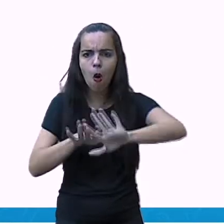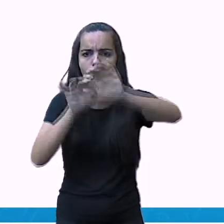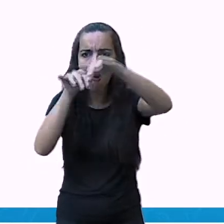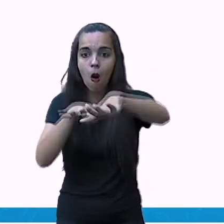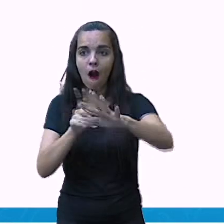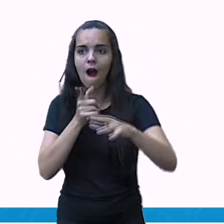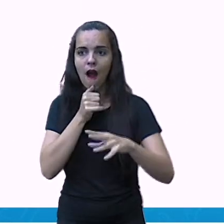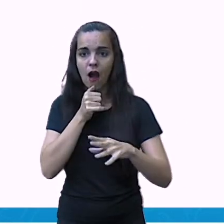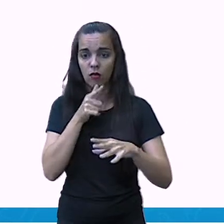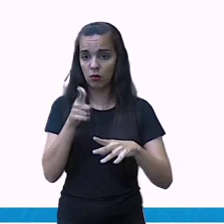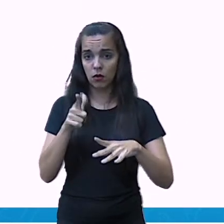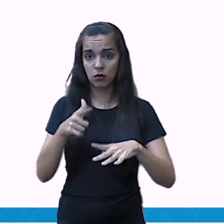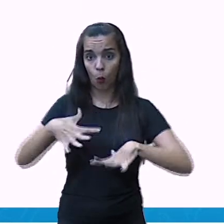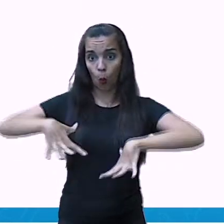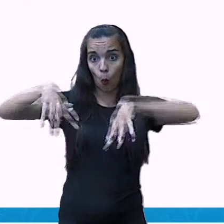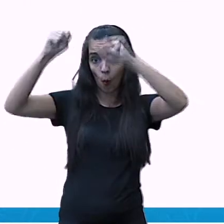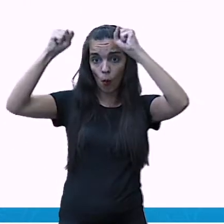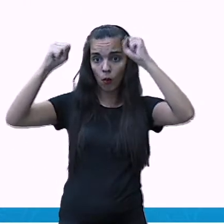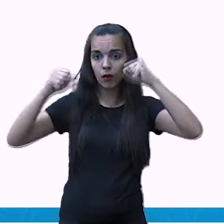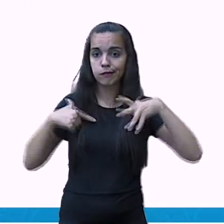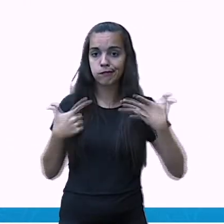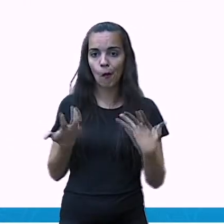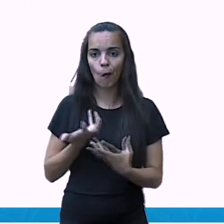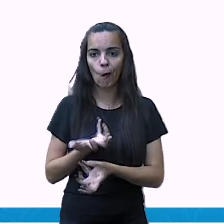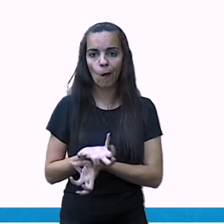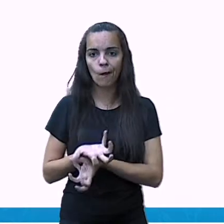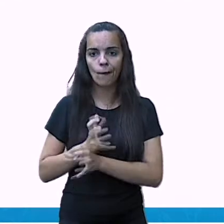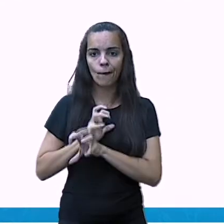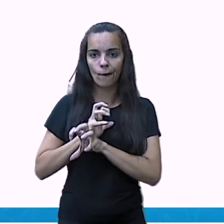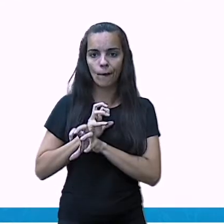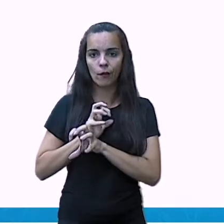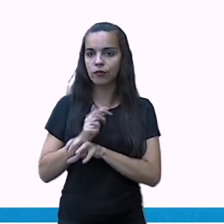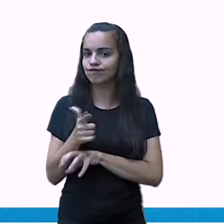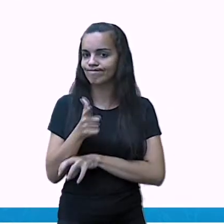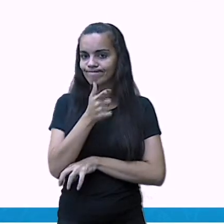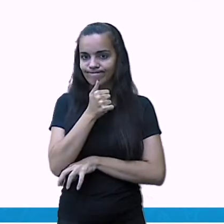disso, não tem. Está seco.